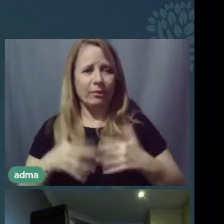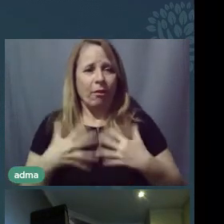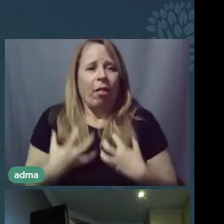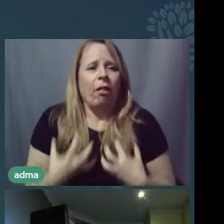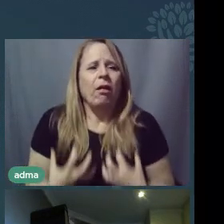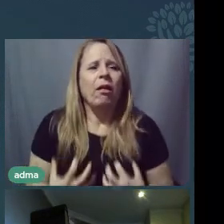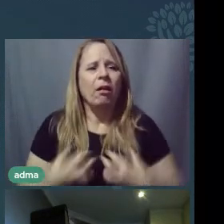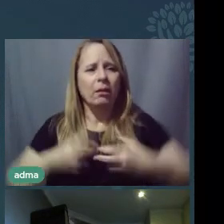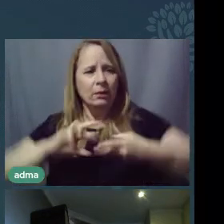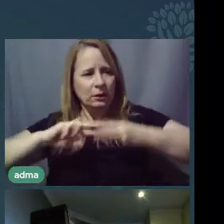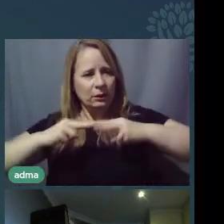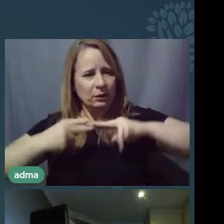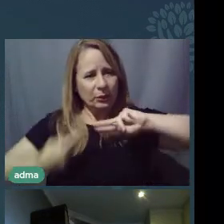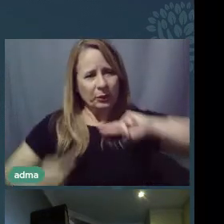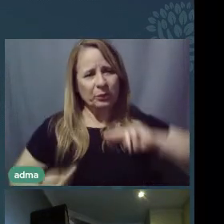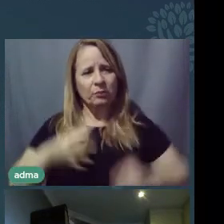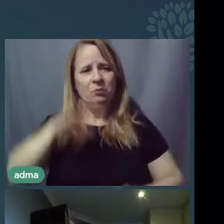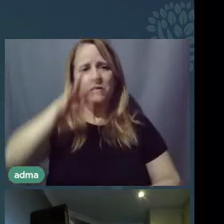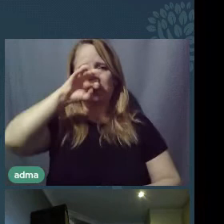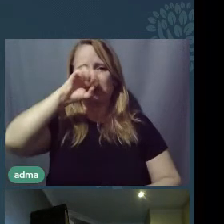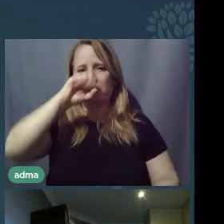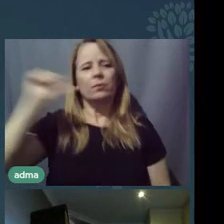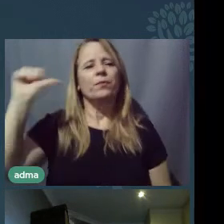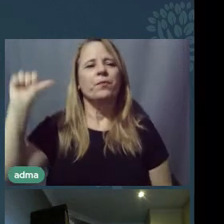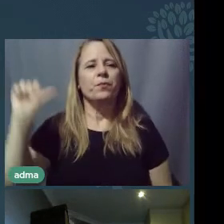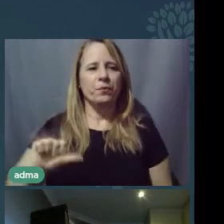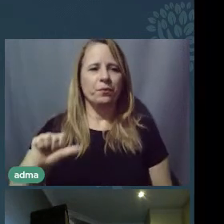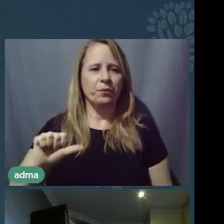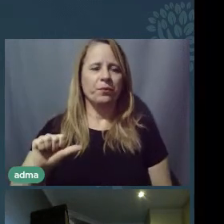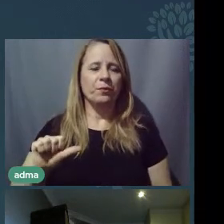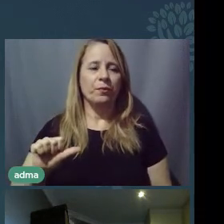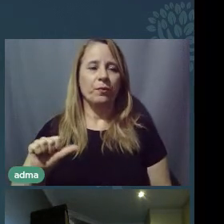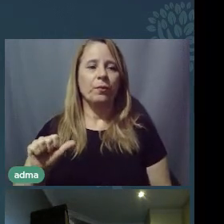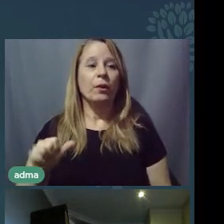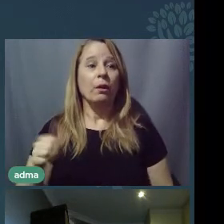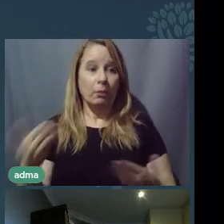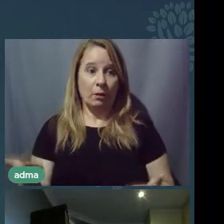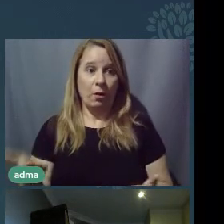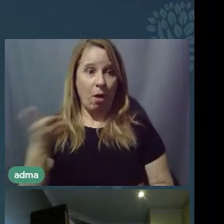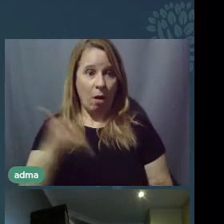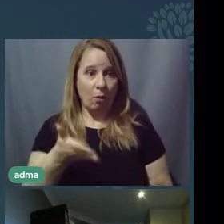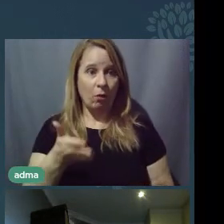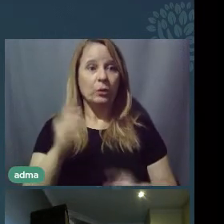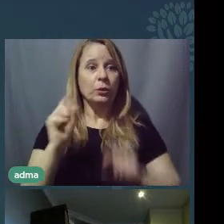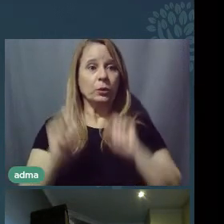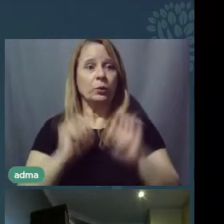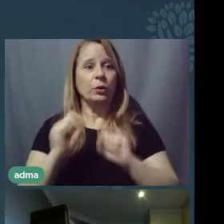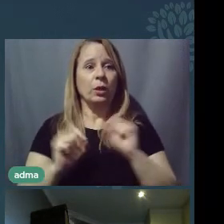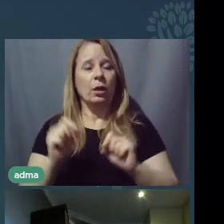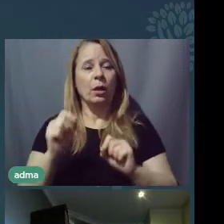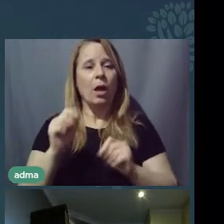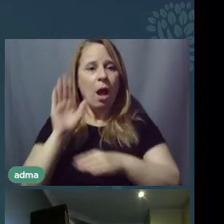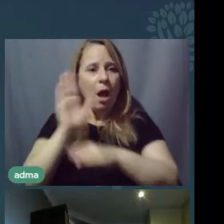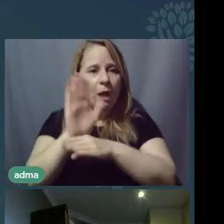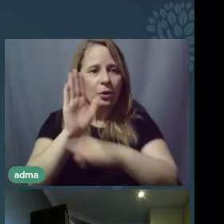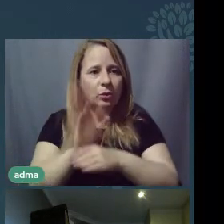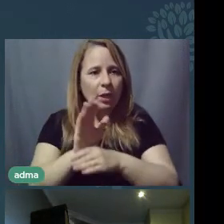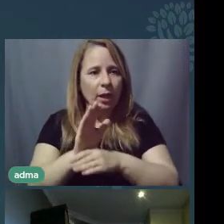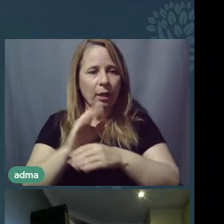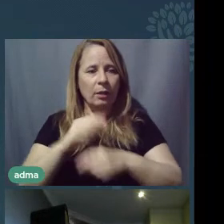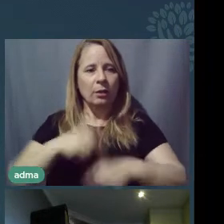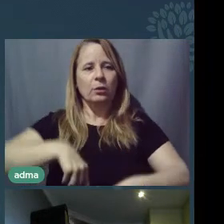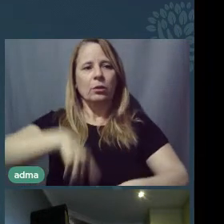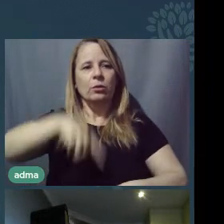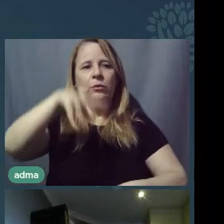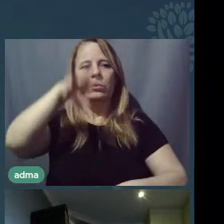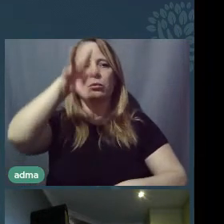muscular e insuficiência respiratória. O objetivo, nesse momento, é auxiliar na desobstrução dessas vias aéreas